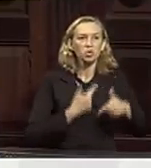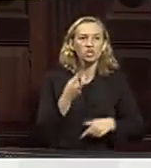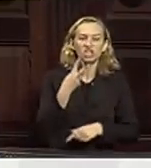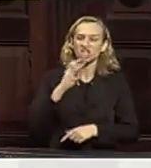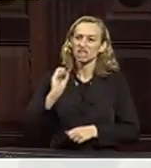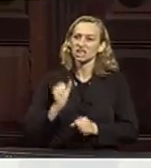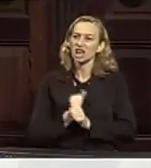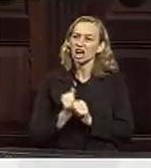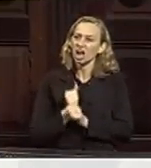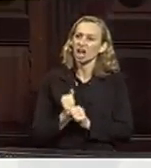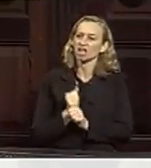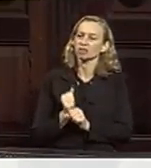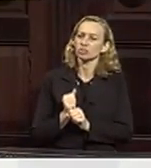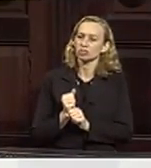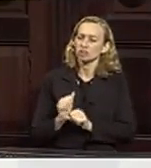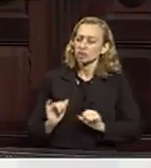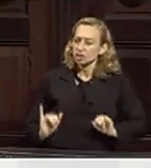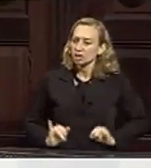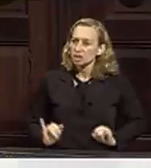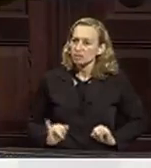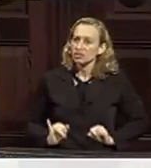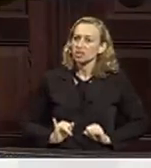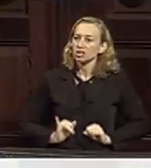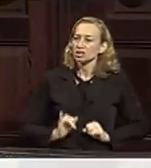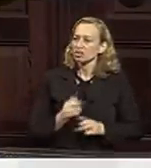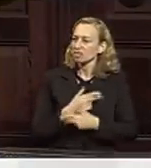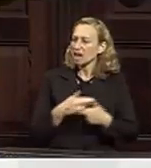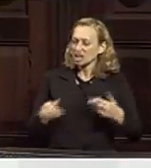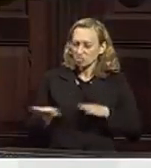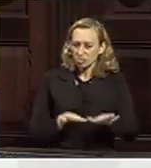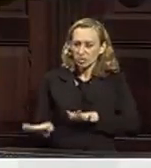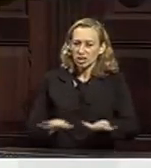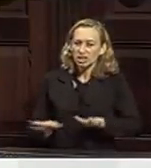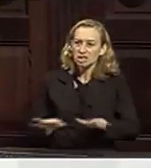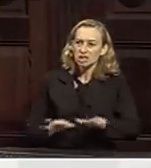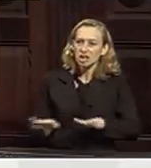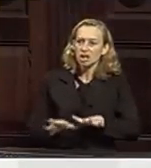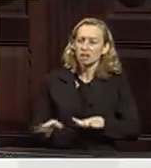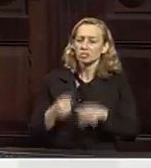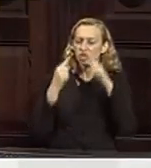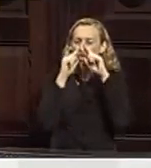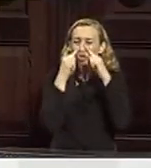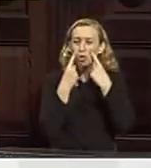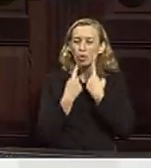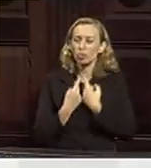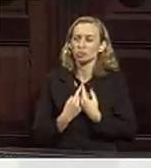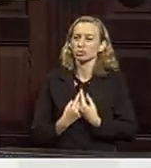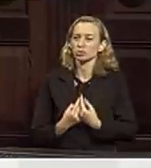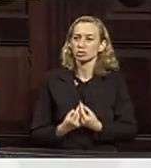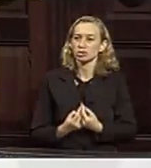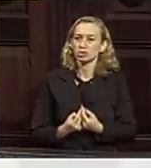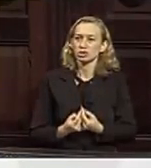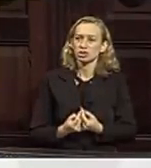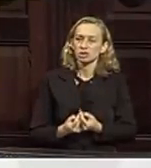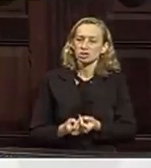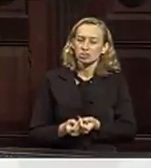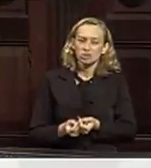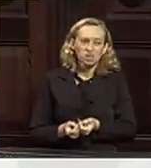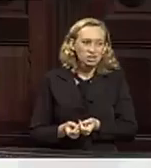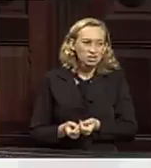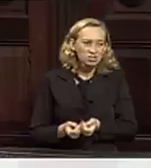que custou tanto sacrifício, tantas manifestações, tantas lágrimas, tantas